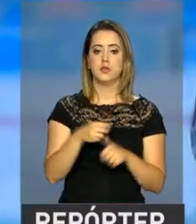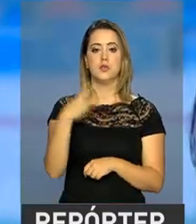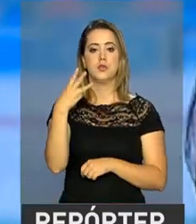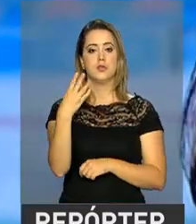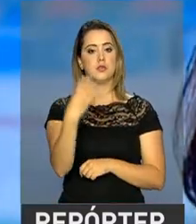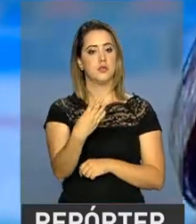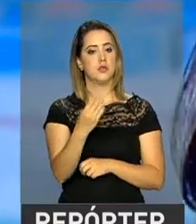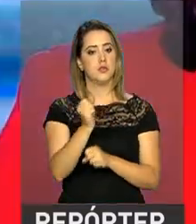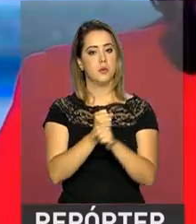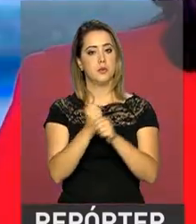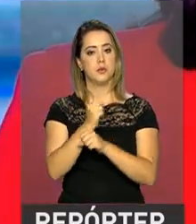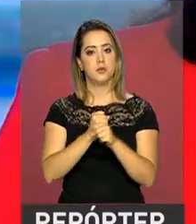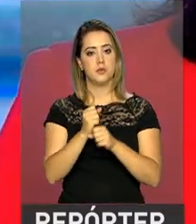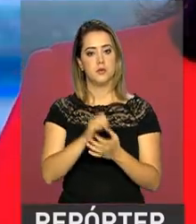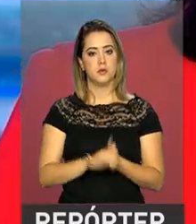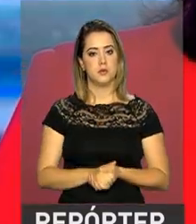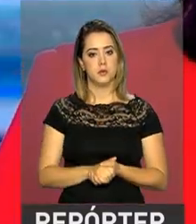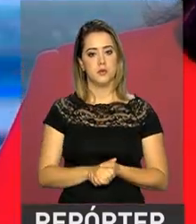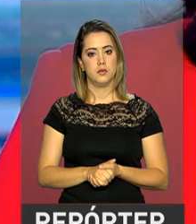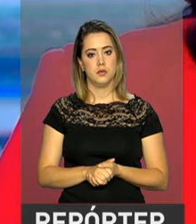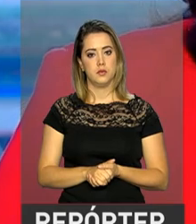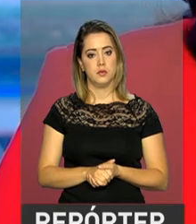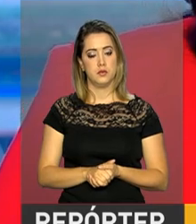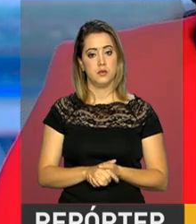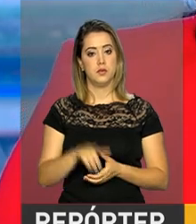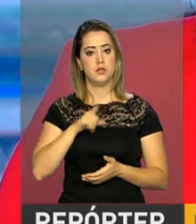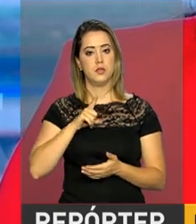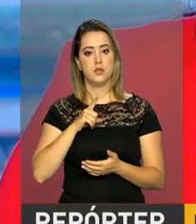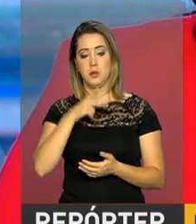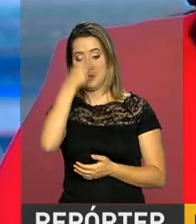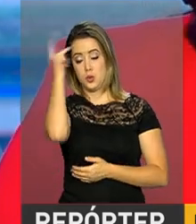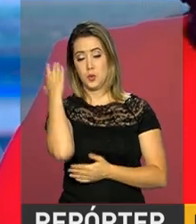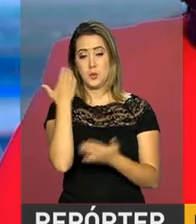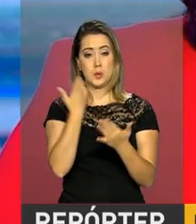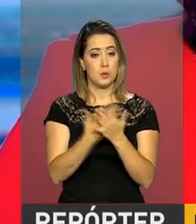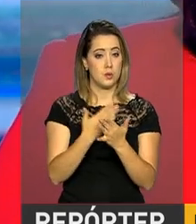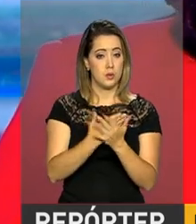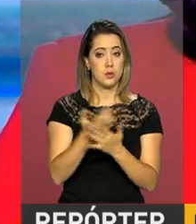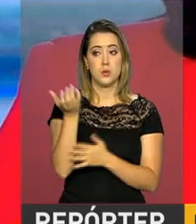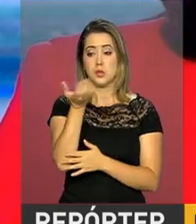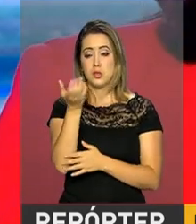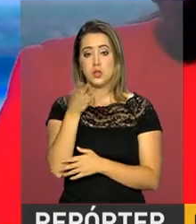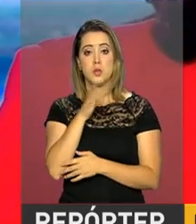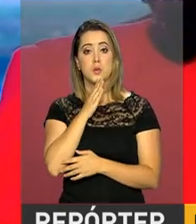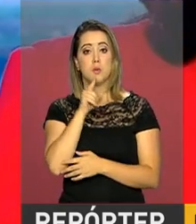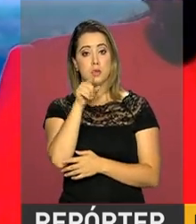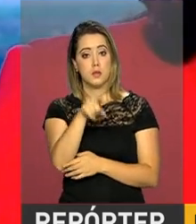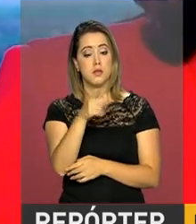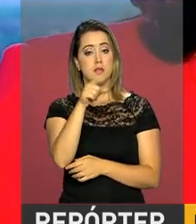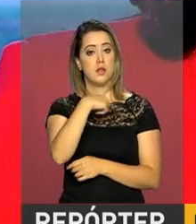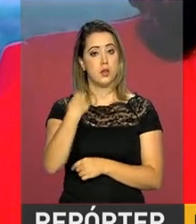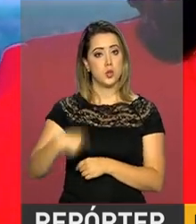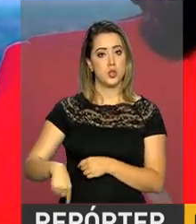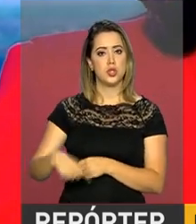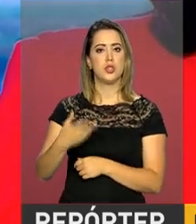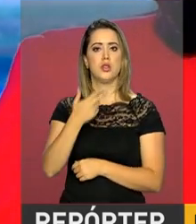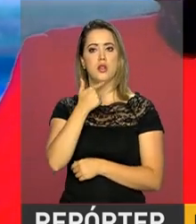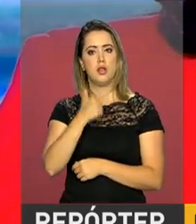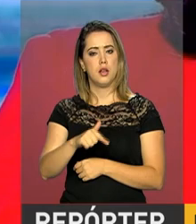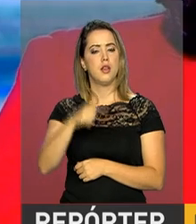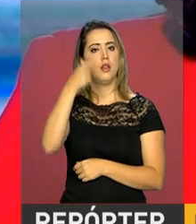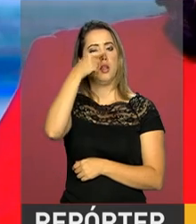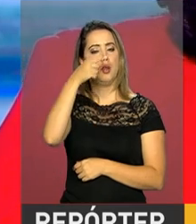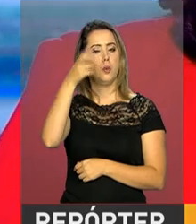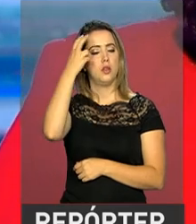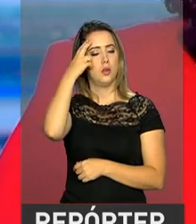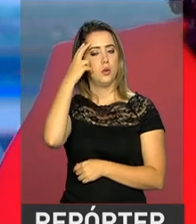34 anos. Tem muitos estudantes interessados na China hoje, na língua, na cultura, jogadores de